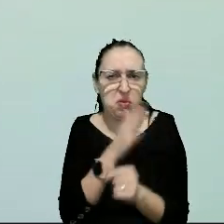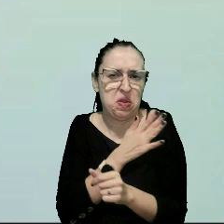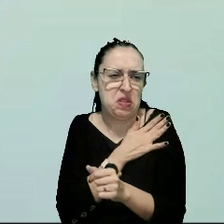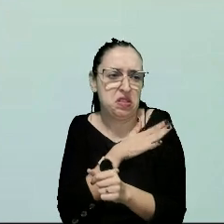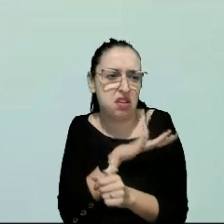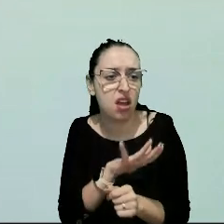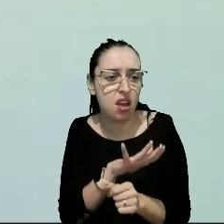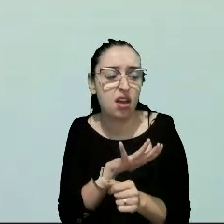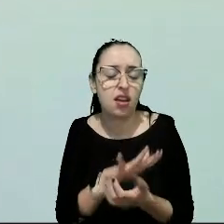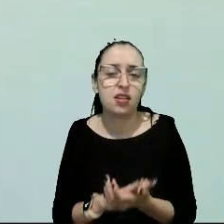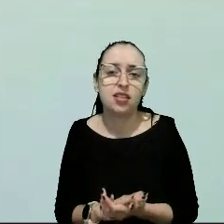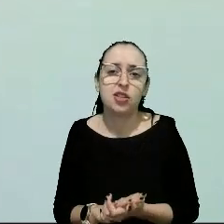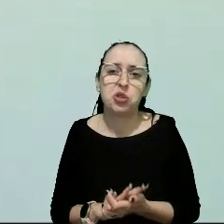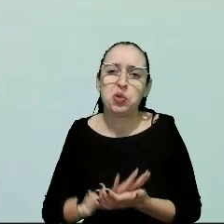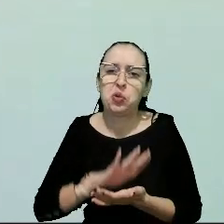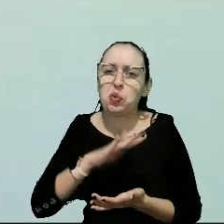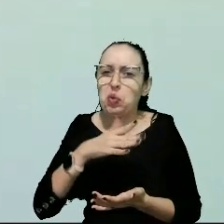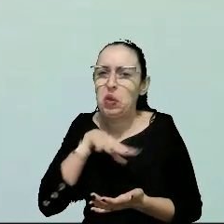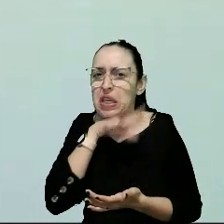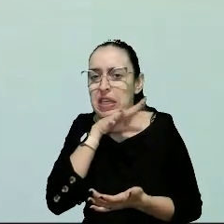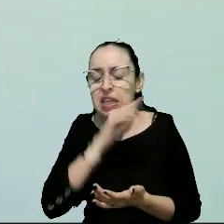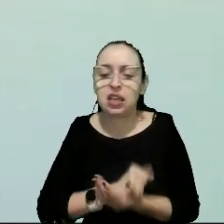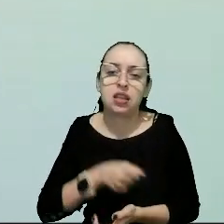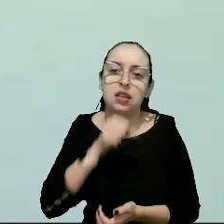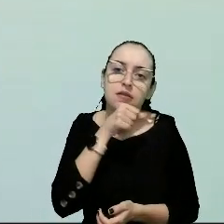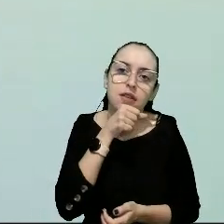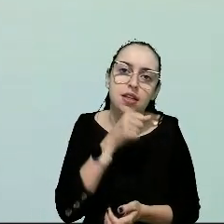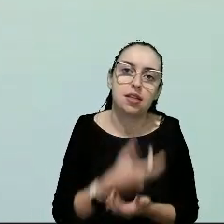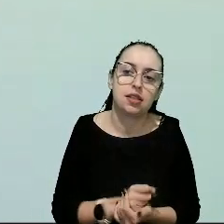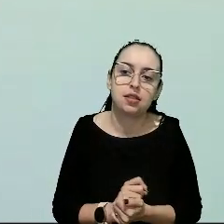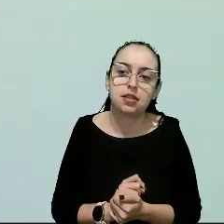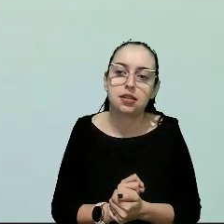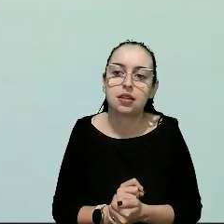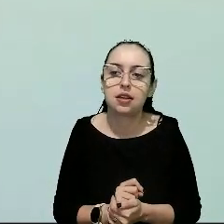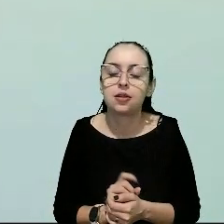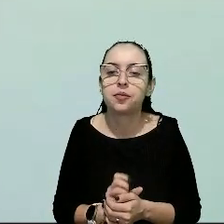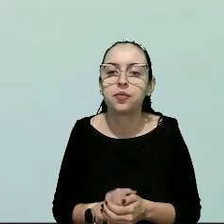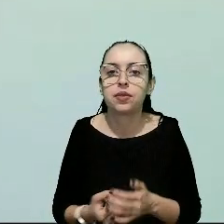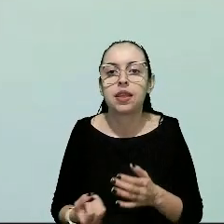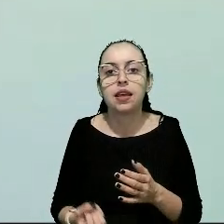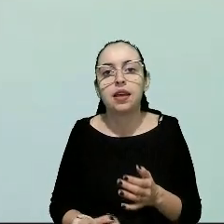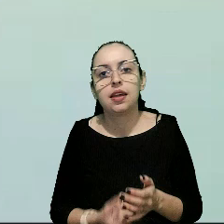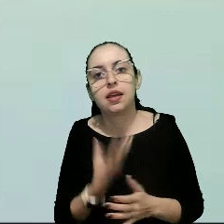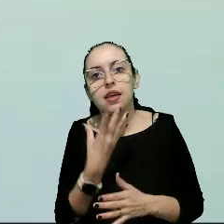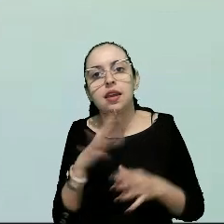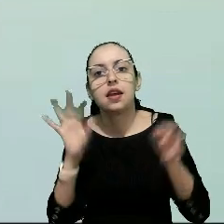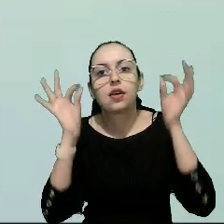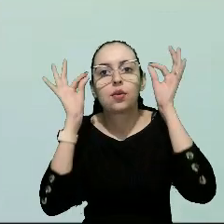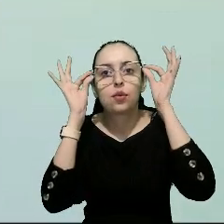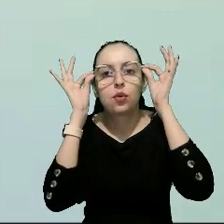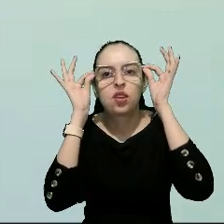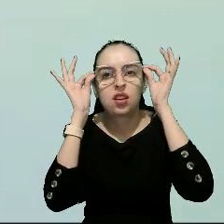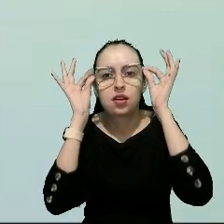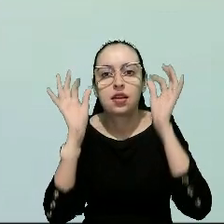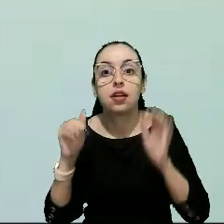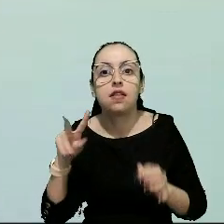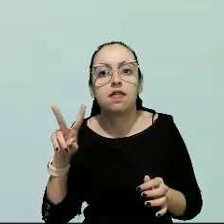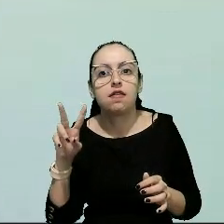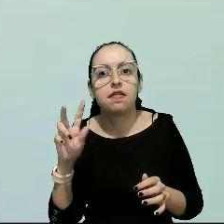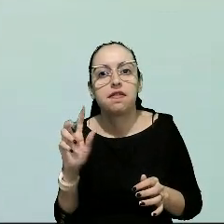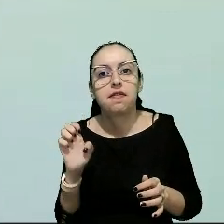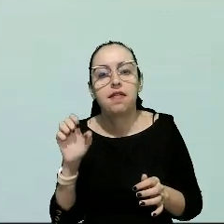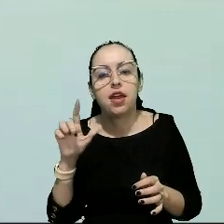e as crueldades e as perversidades da velhice e colocar cada vez mais o óculos da